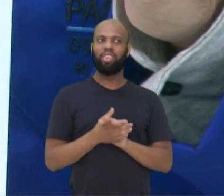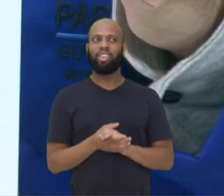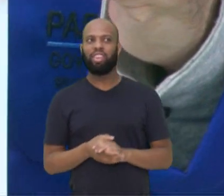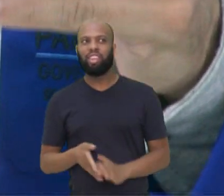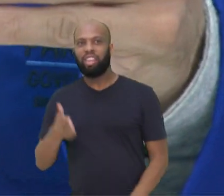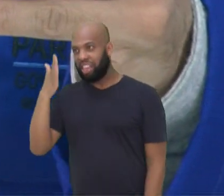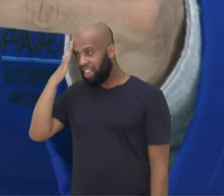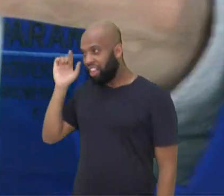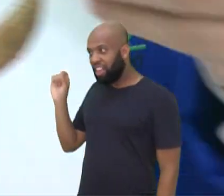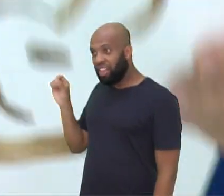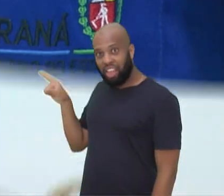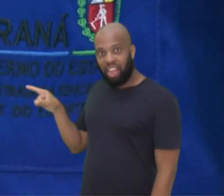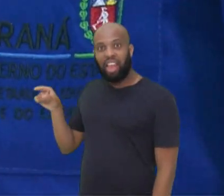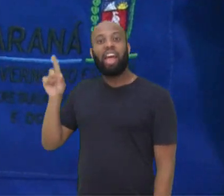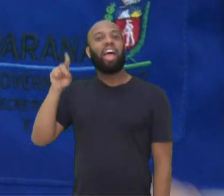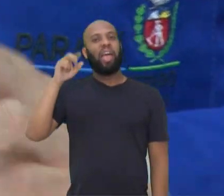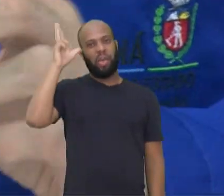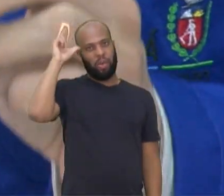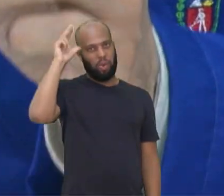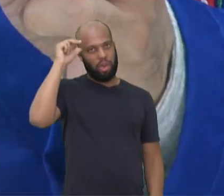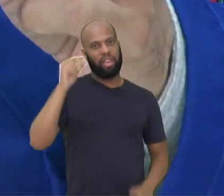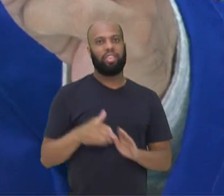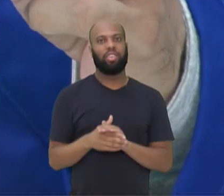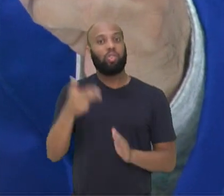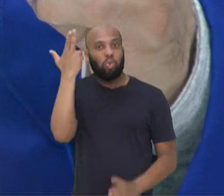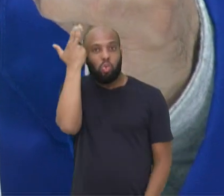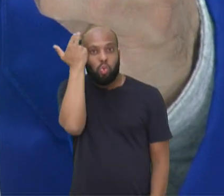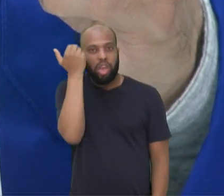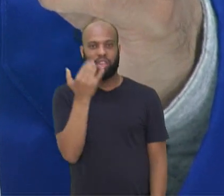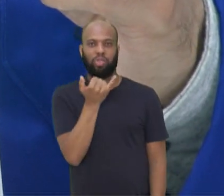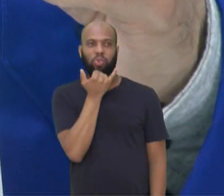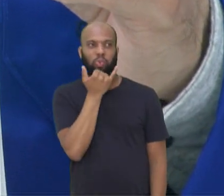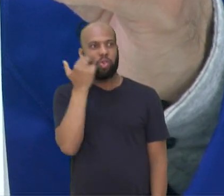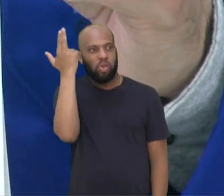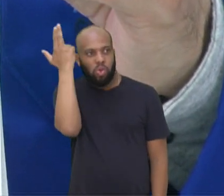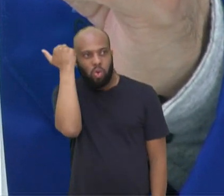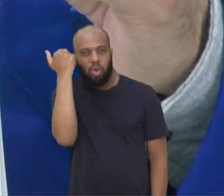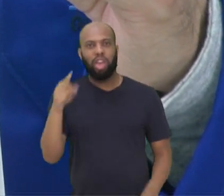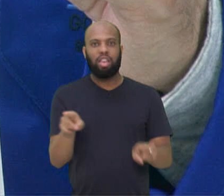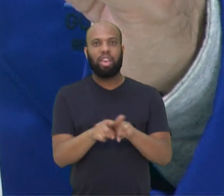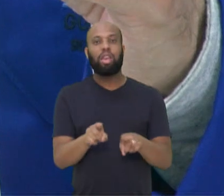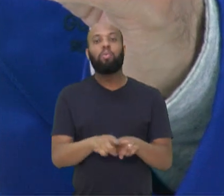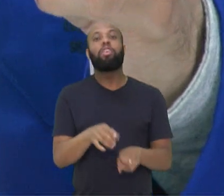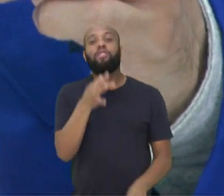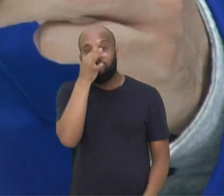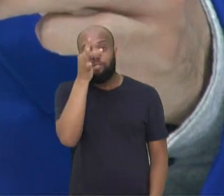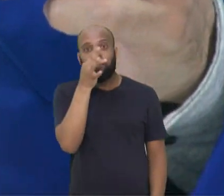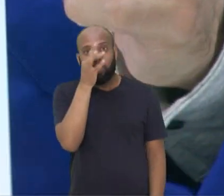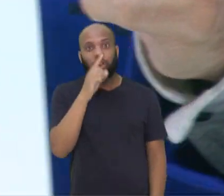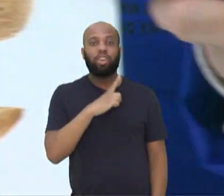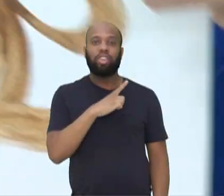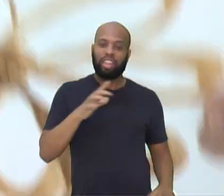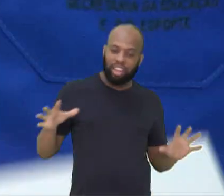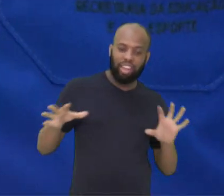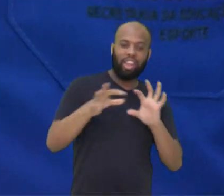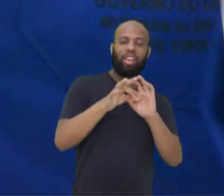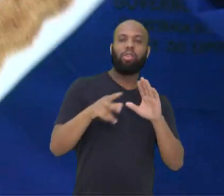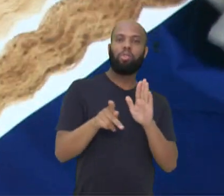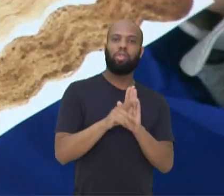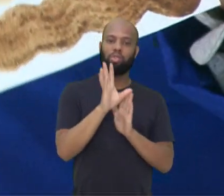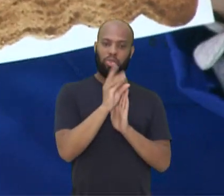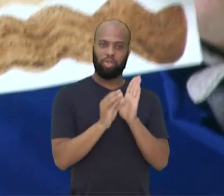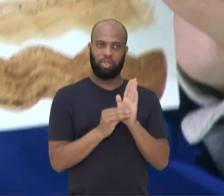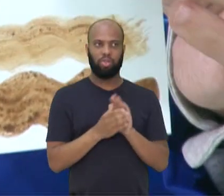é esse? Um coelho. Olha esse, uma flor, tudo a ver assunto com o nosso conteúdo, né? E